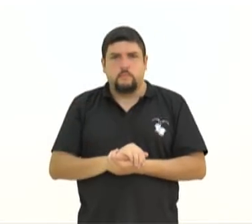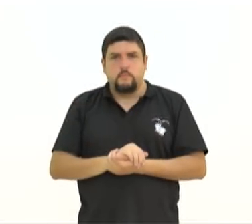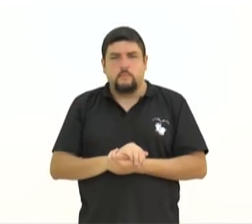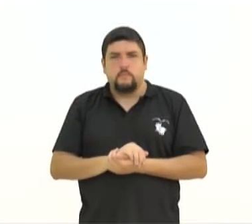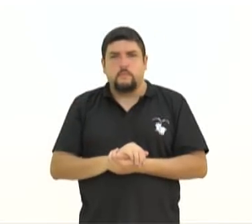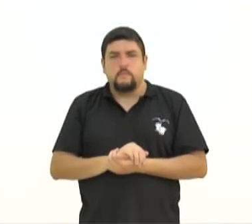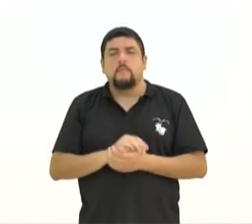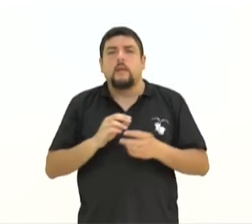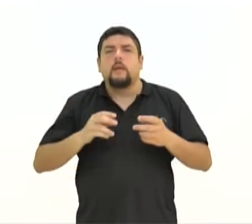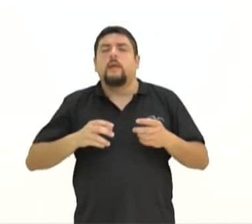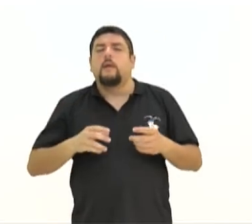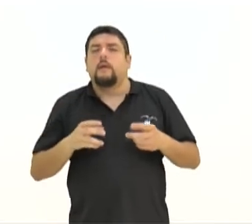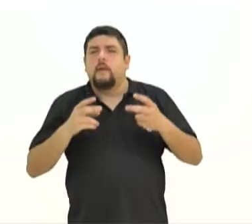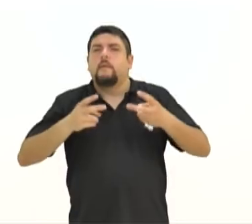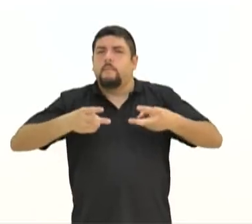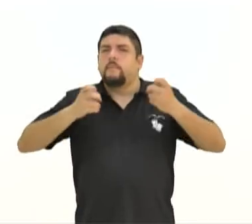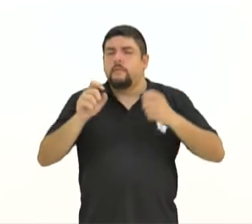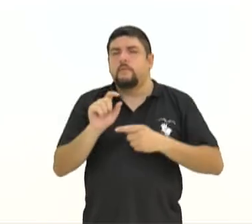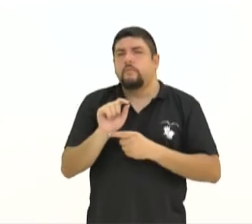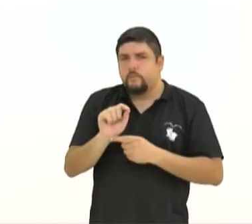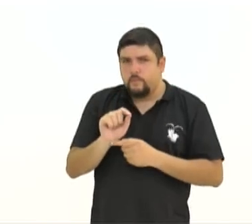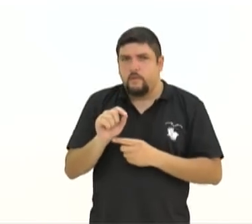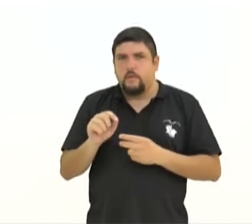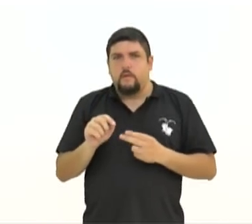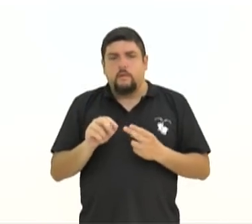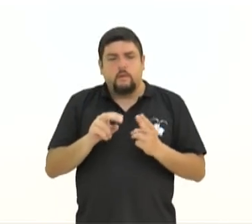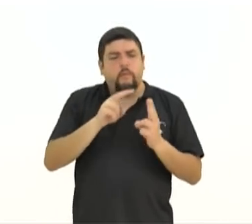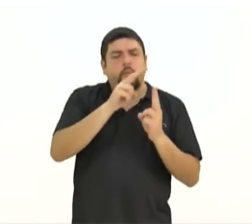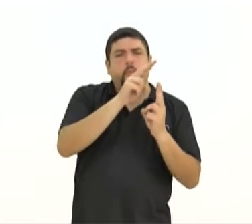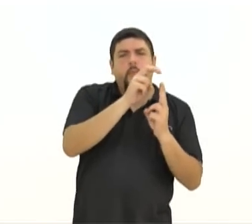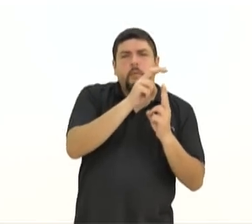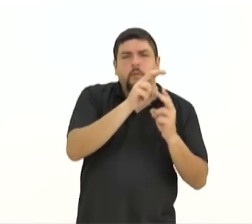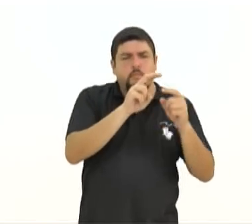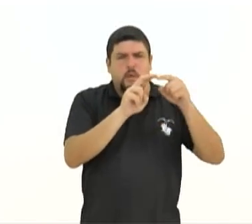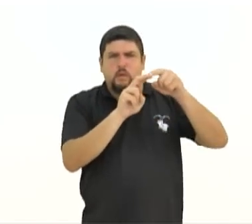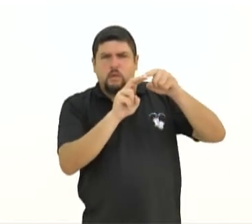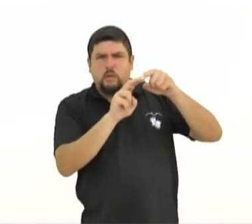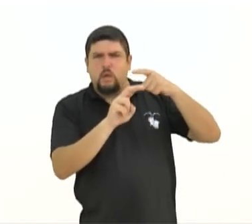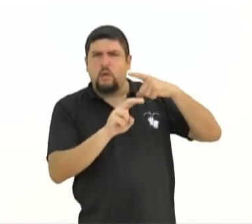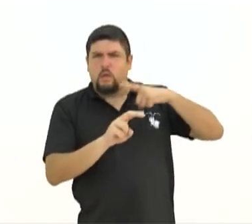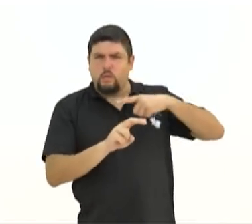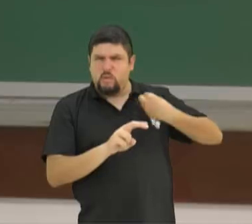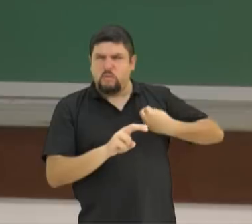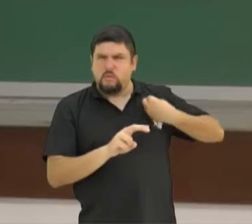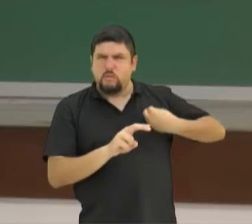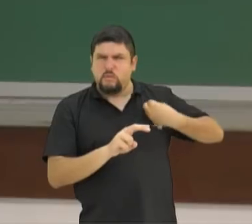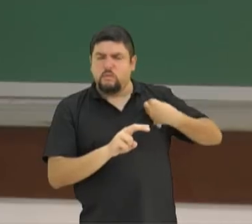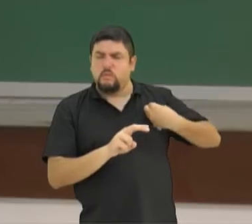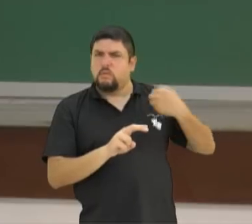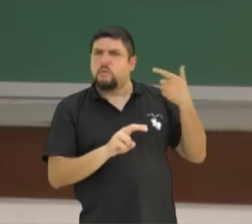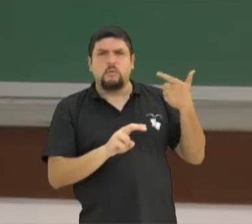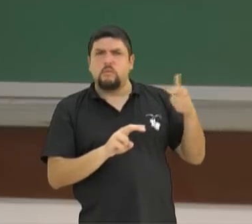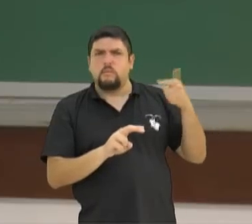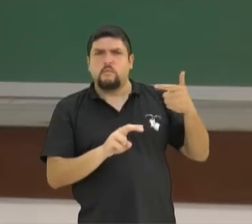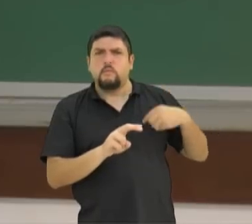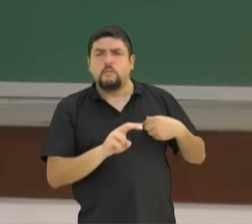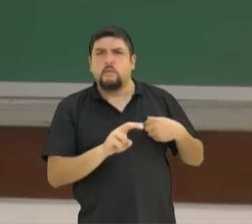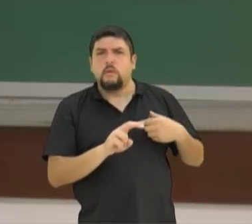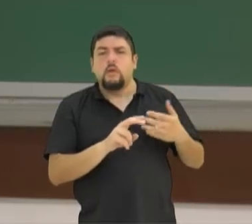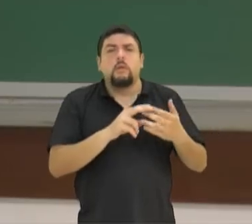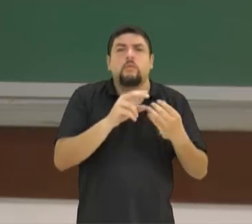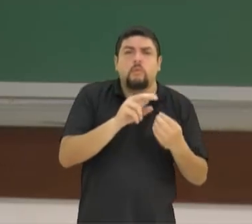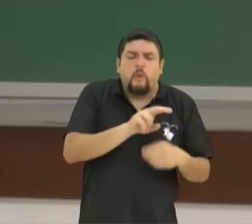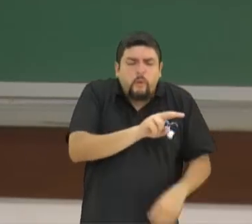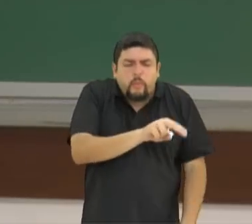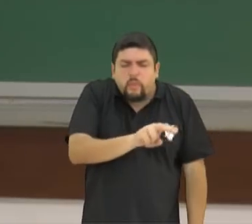abandonadas, né? E o trema é um sujeito ali inanimado, né? Um substantivo que não tem vida. Então, a gente tem aí essa